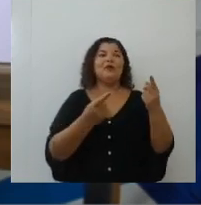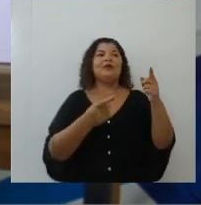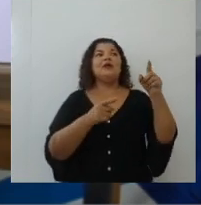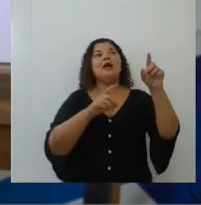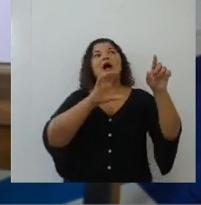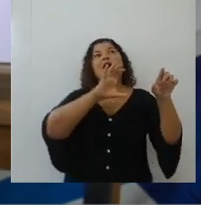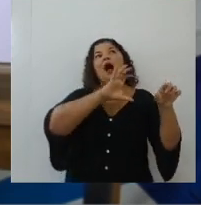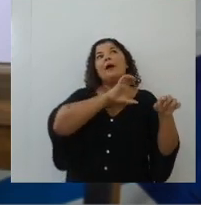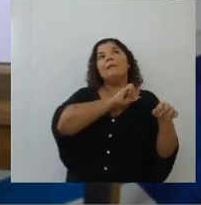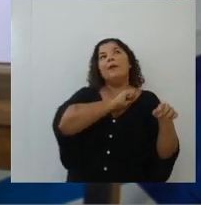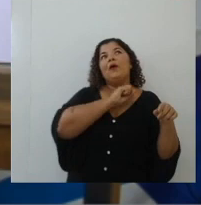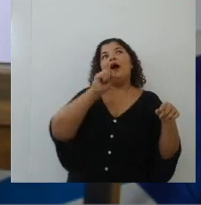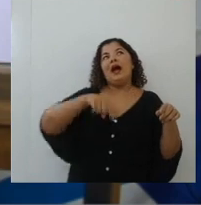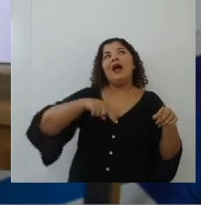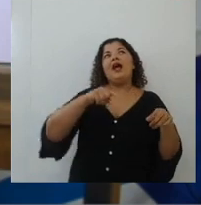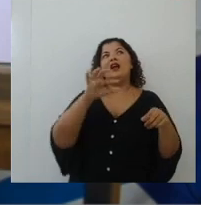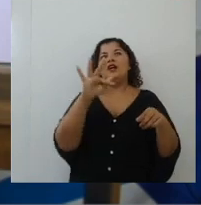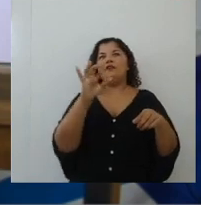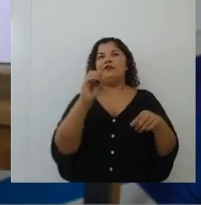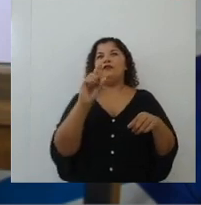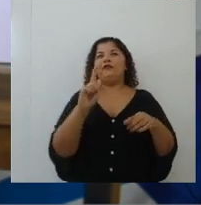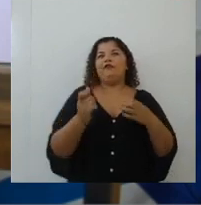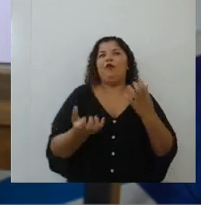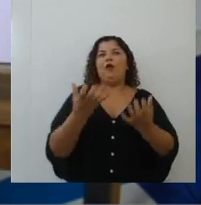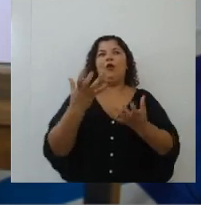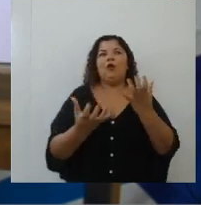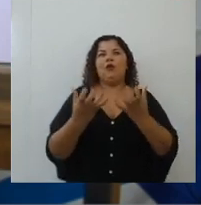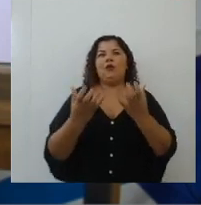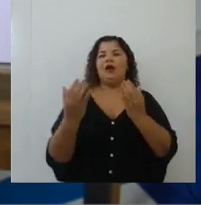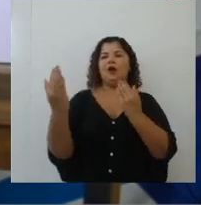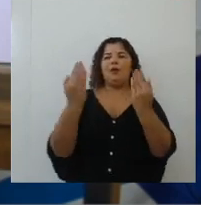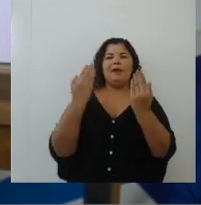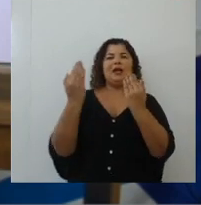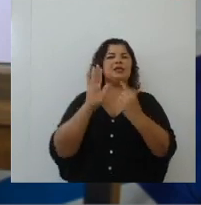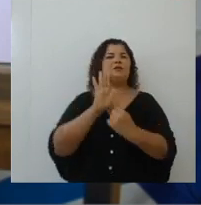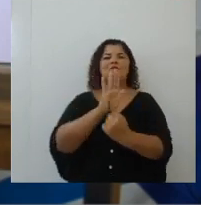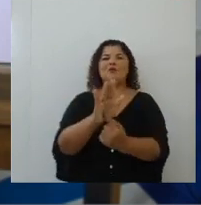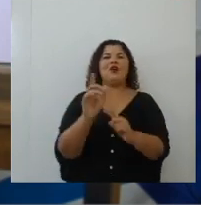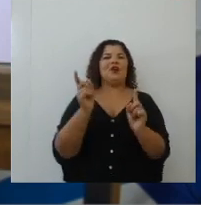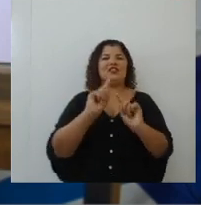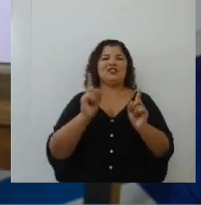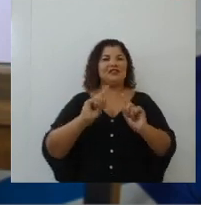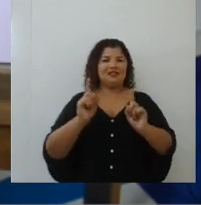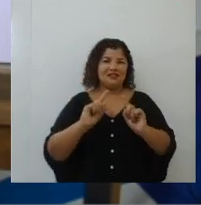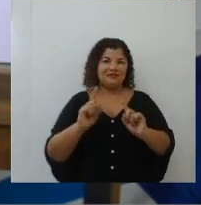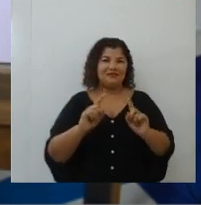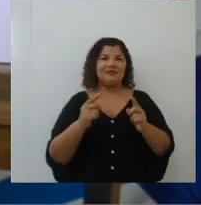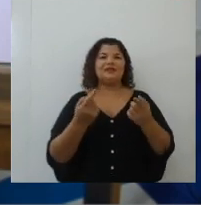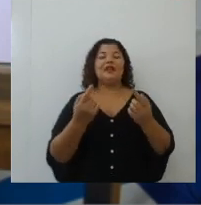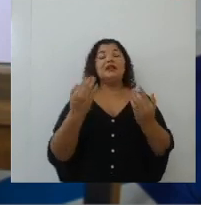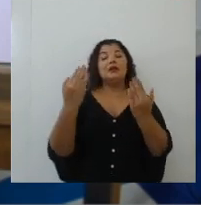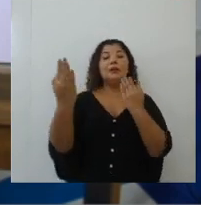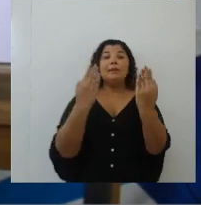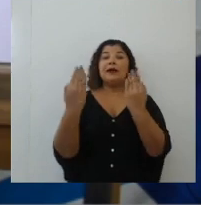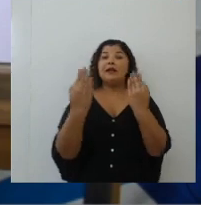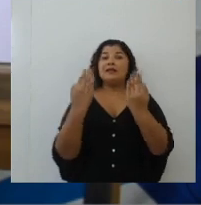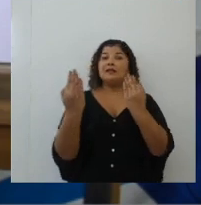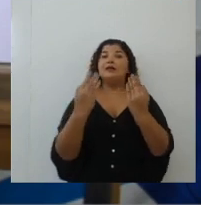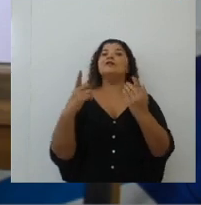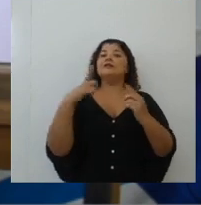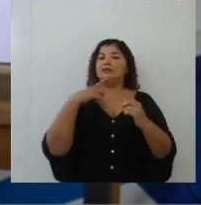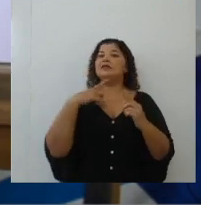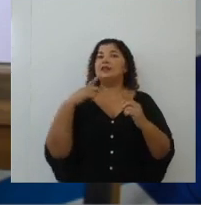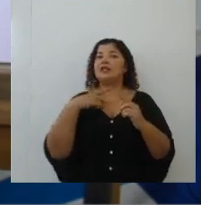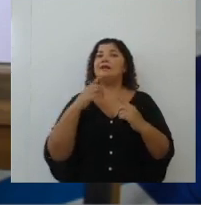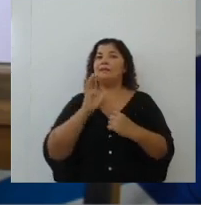metáfora, perceba que o elemento comparativo não aparece. Vou te mostrar no próximo slide que é a comparação que ele aparece.